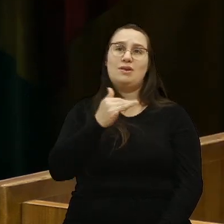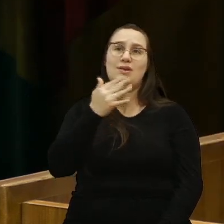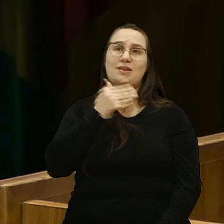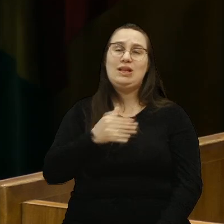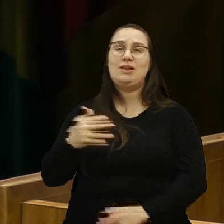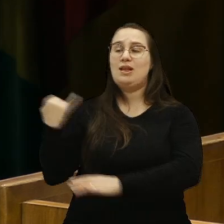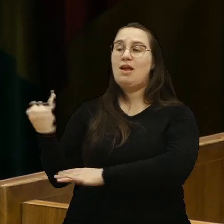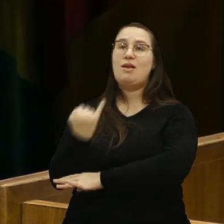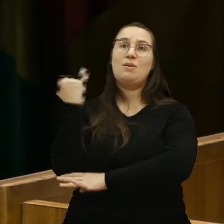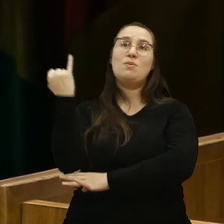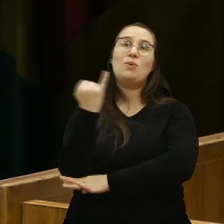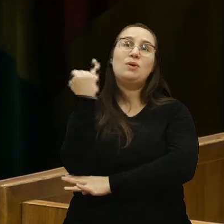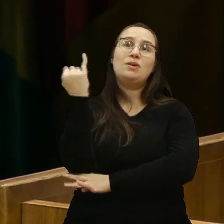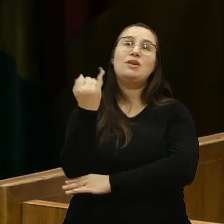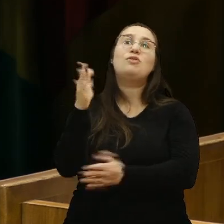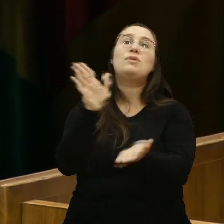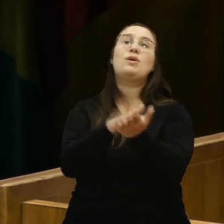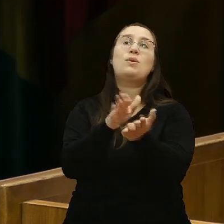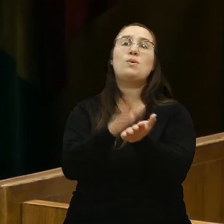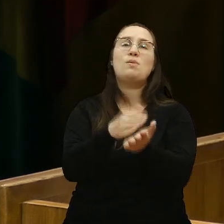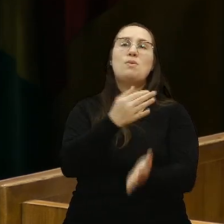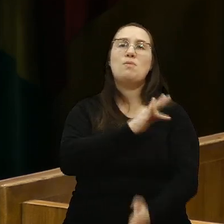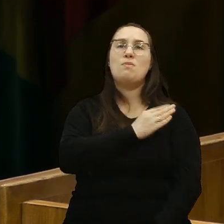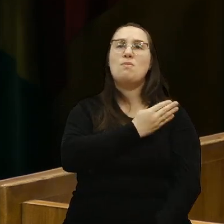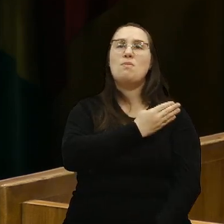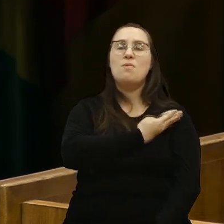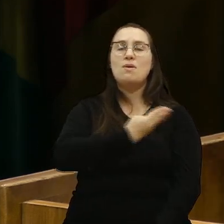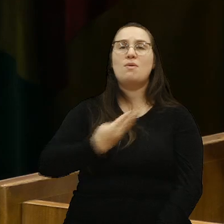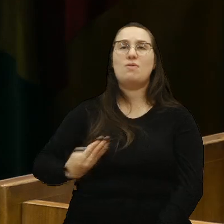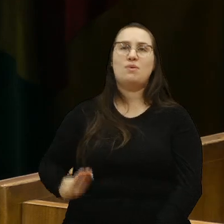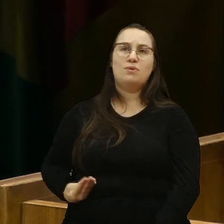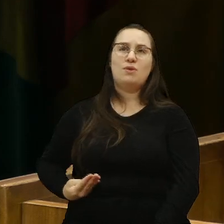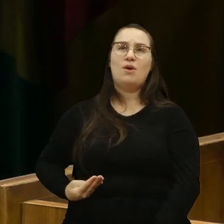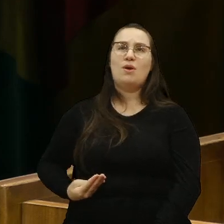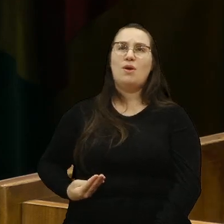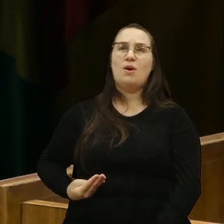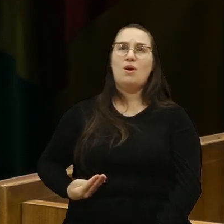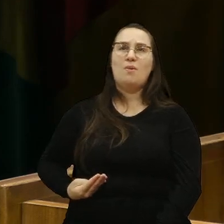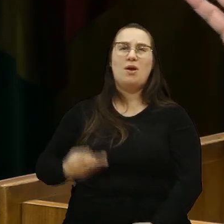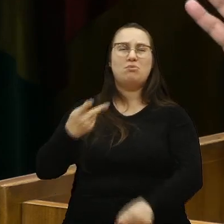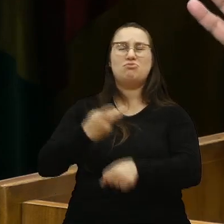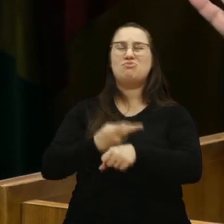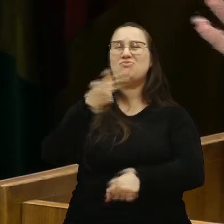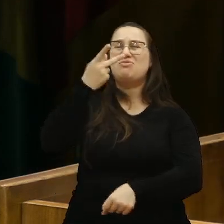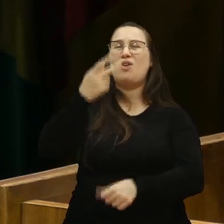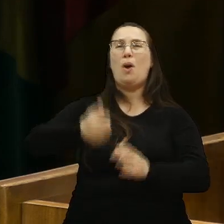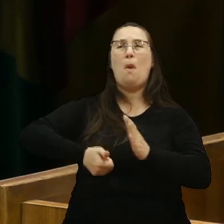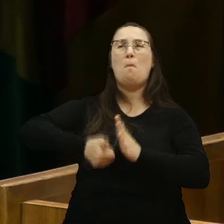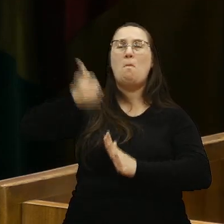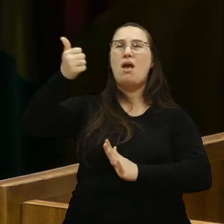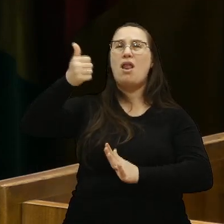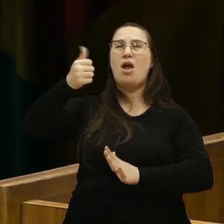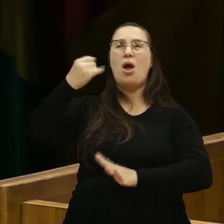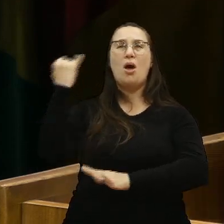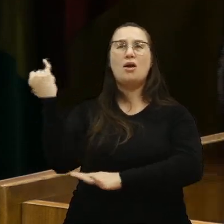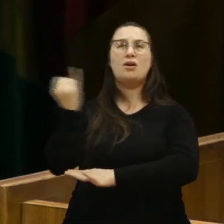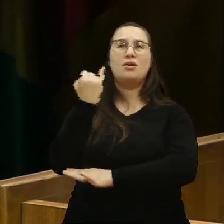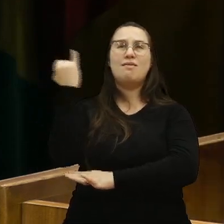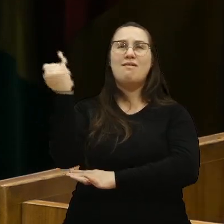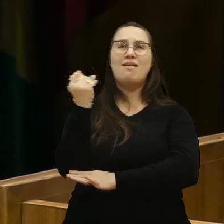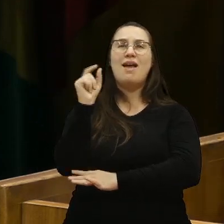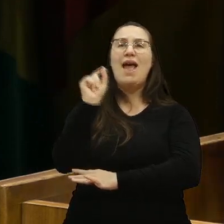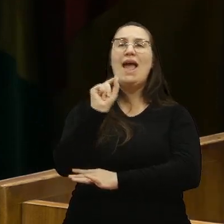precisamos cobrar dos nossos governos. Eu acho que o melhor título para a nossa cidade, o melhor e o mais importante, é